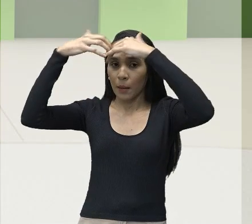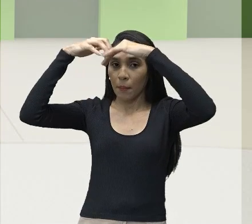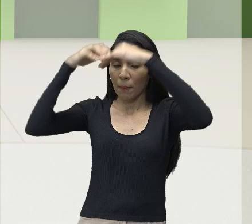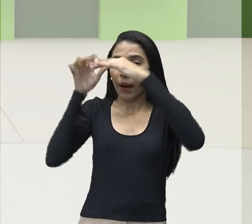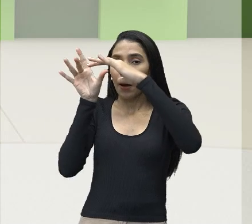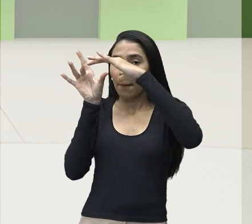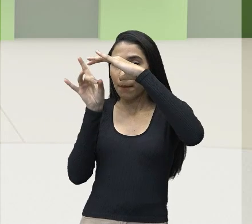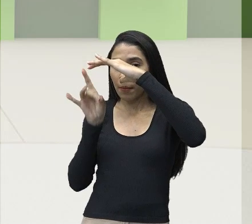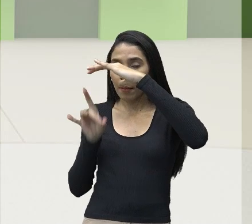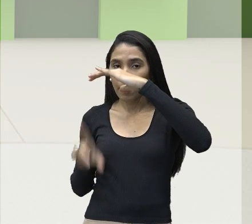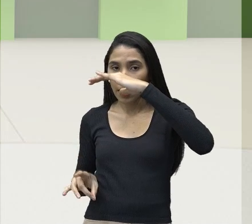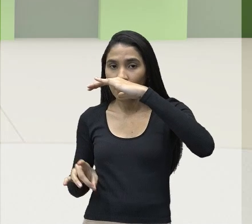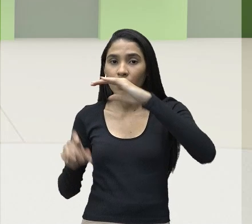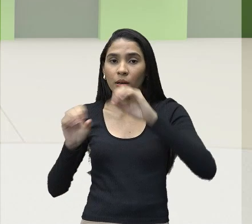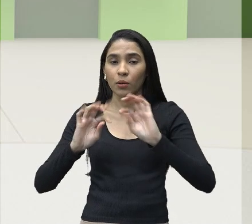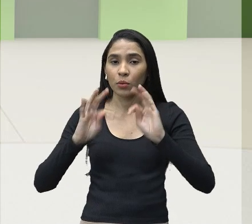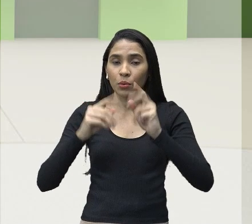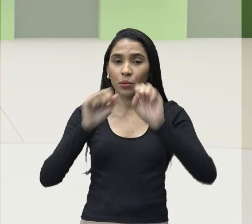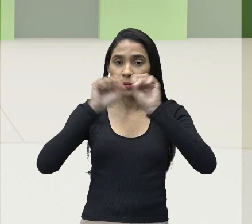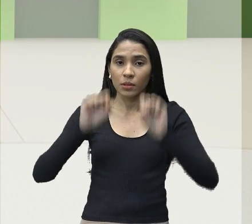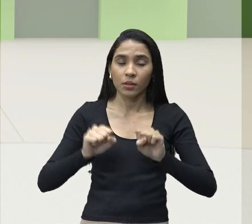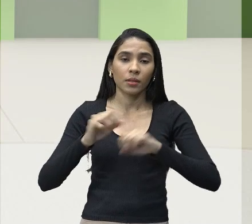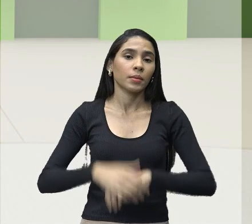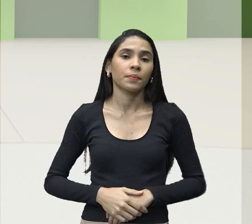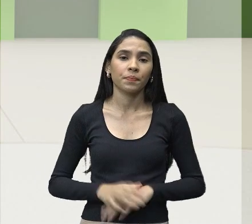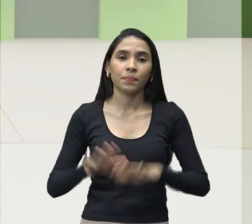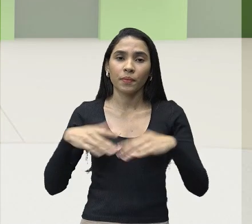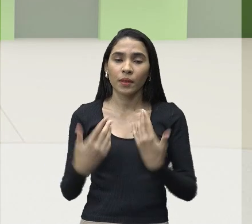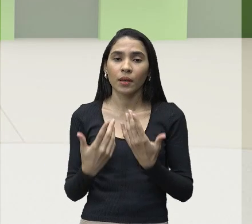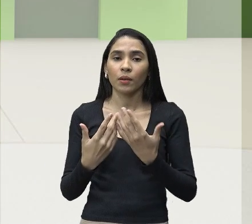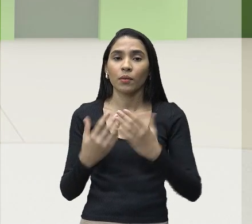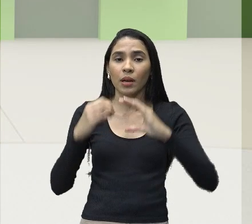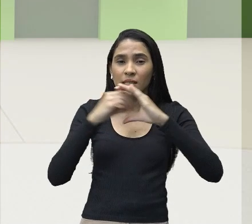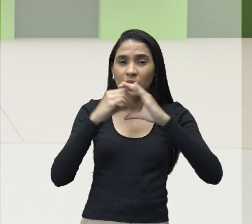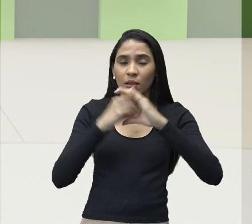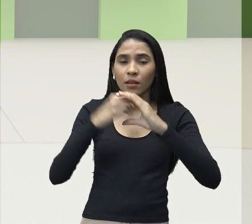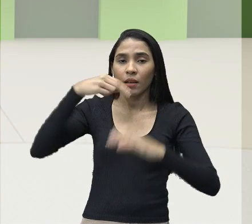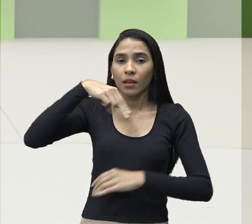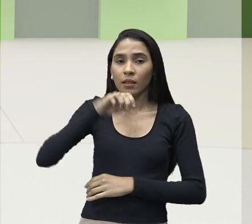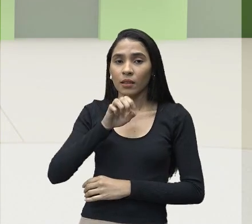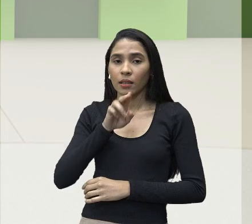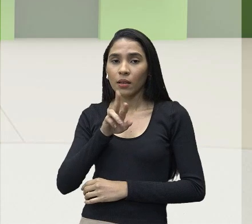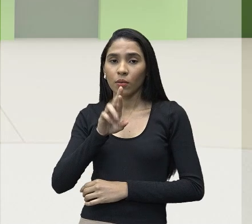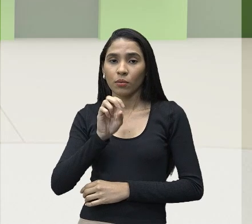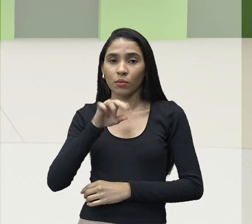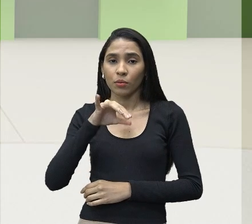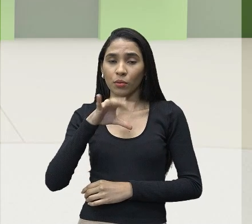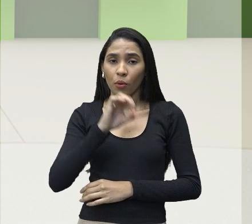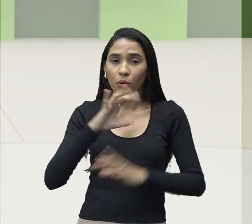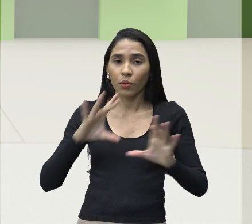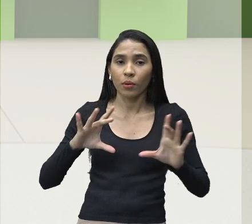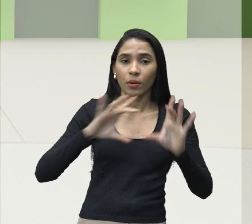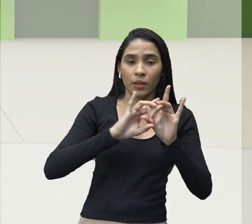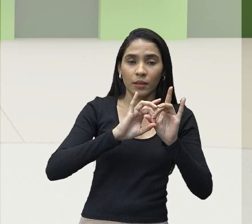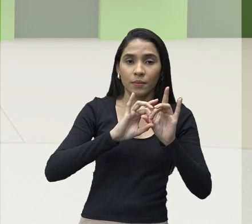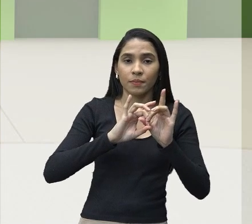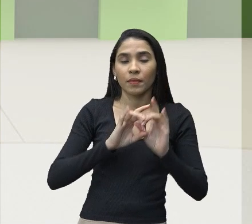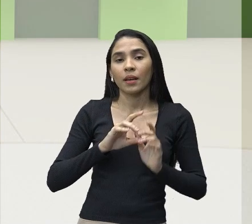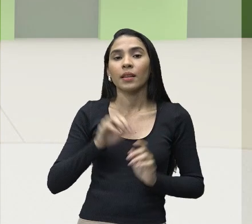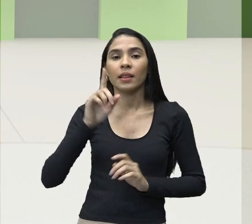formar todo esse sistema. Então, essas células dos neurônios, elas estão interligadas e elas